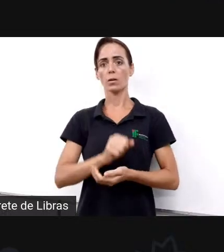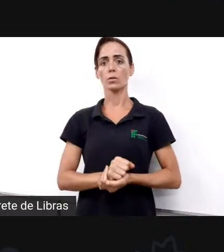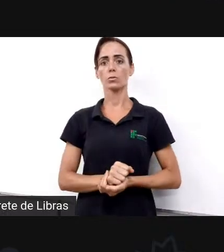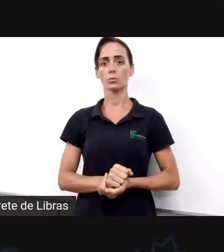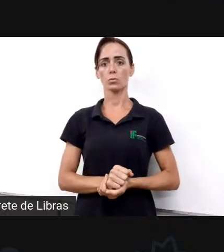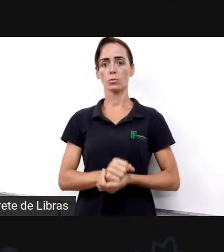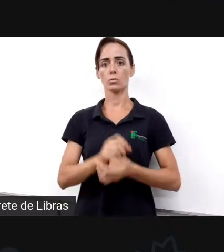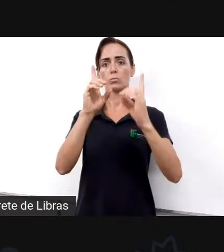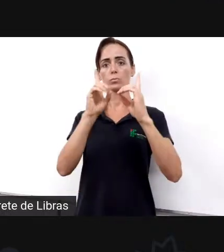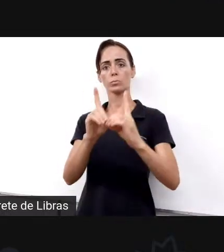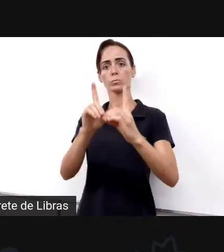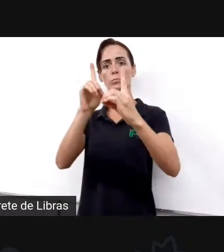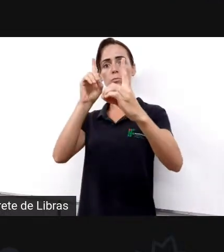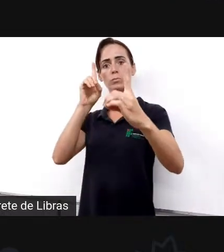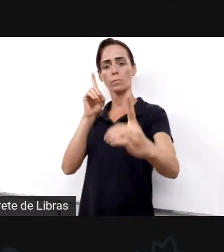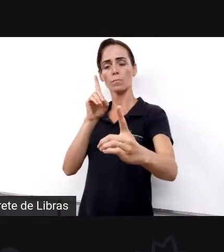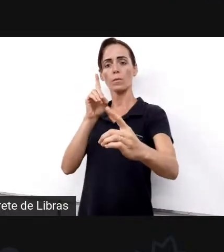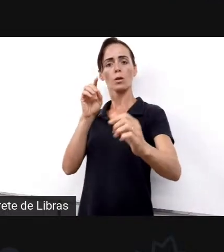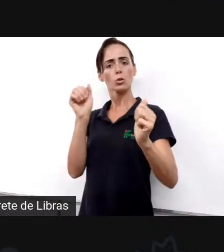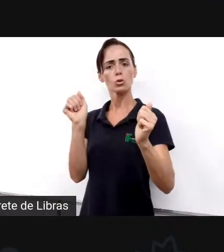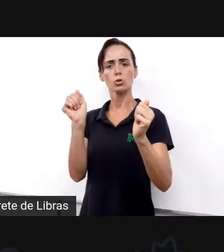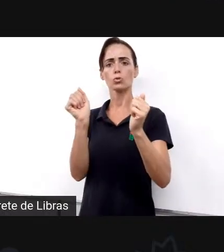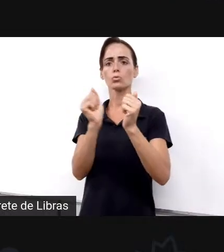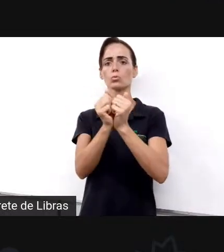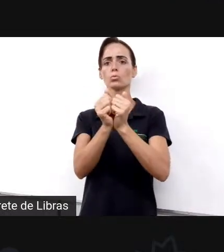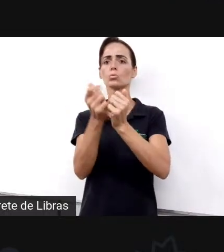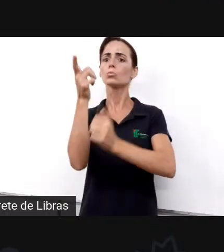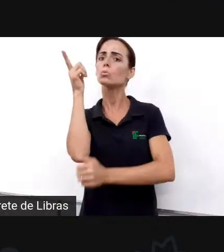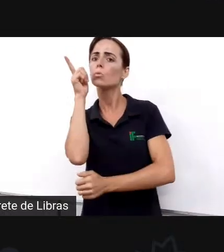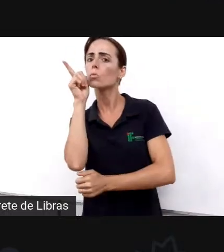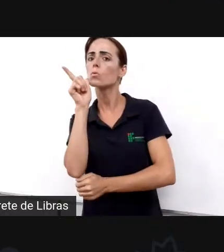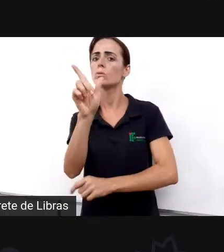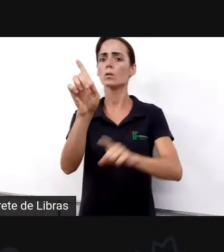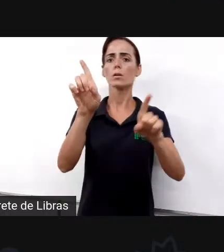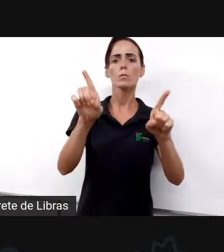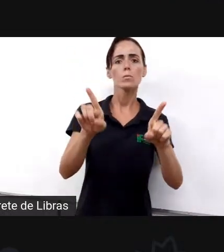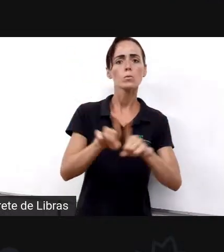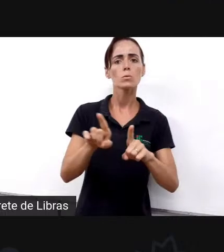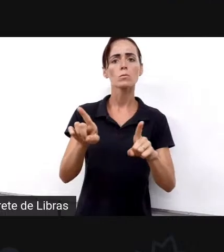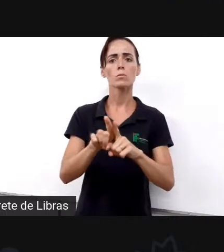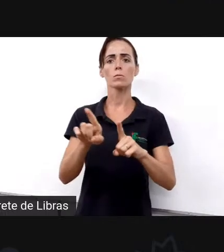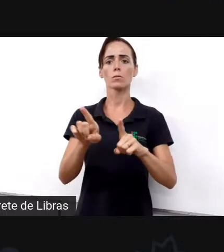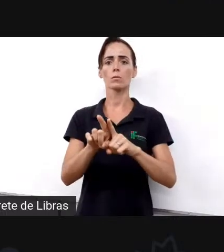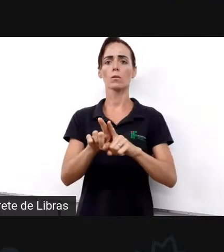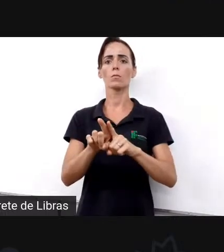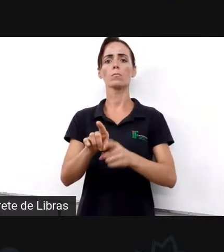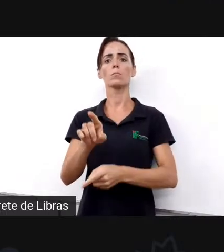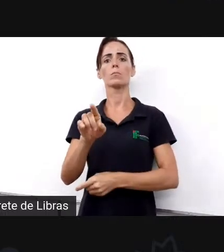EAD, e com isso conseguimos tomar as dependências do